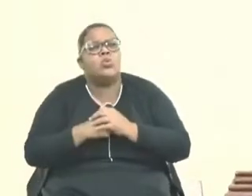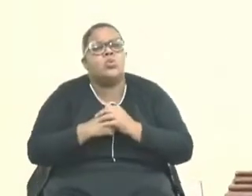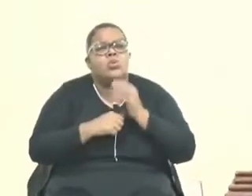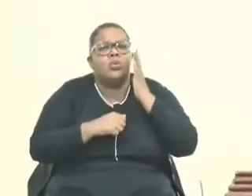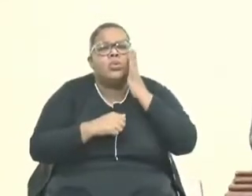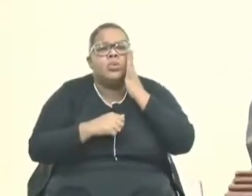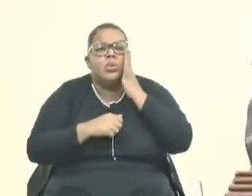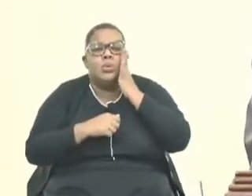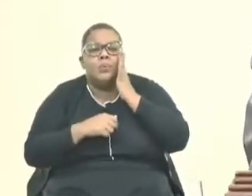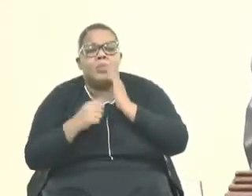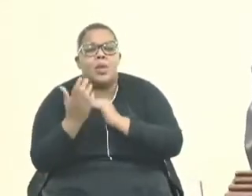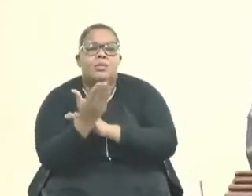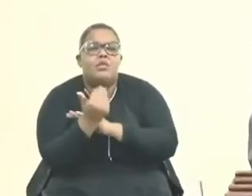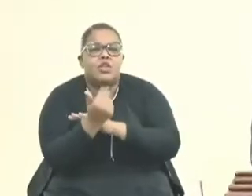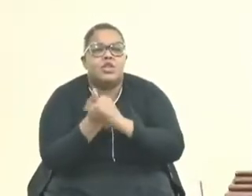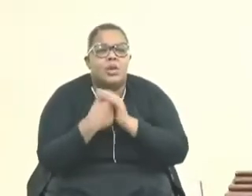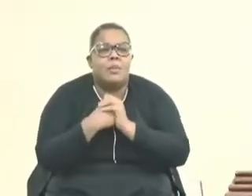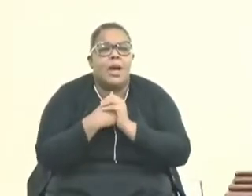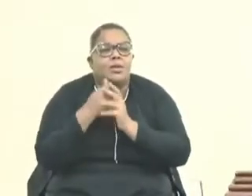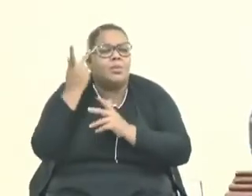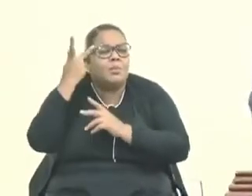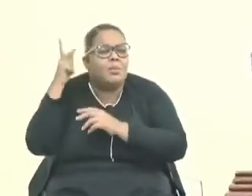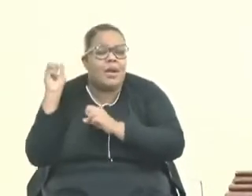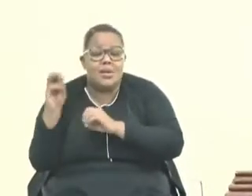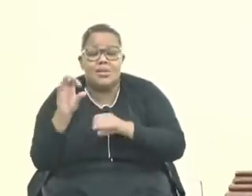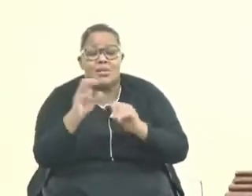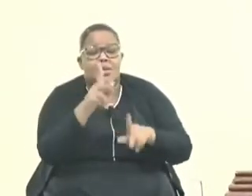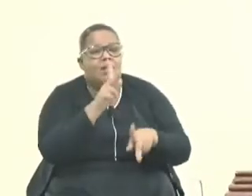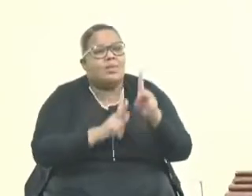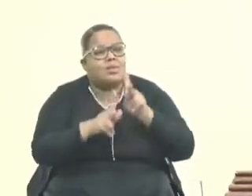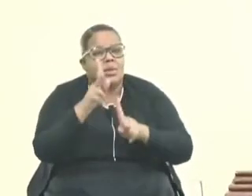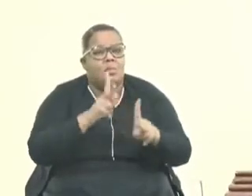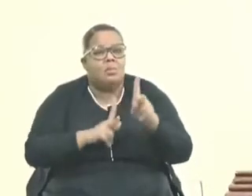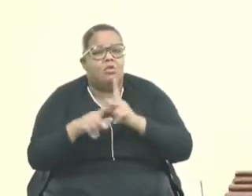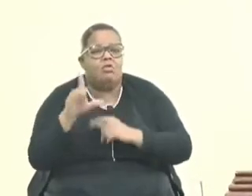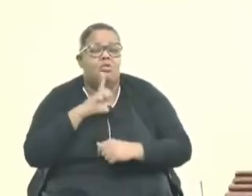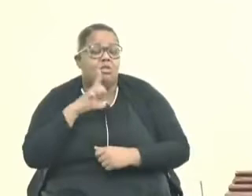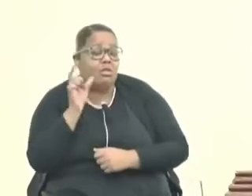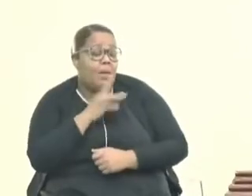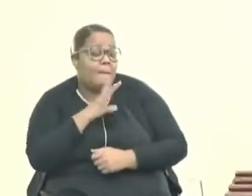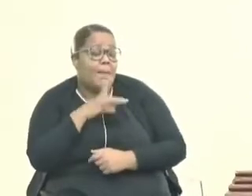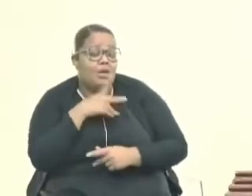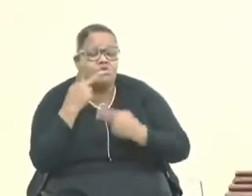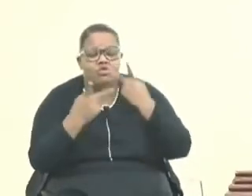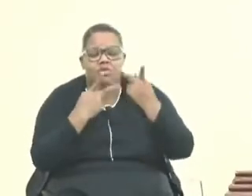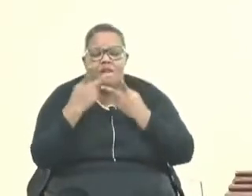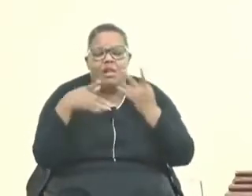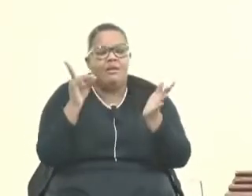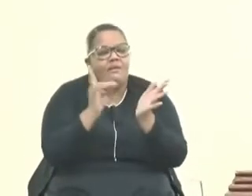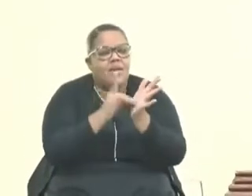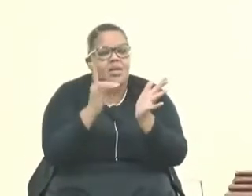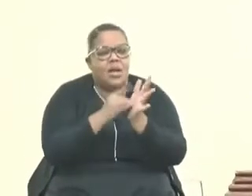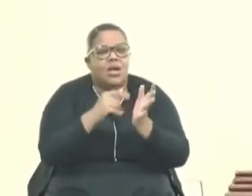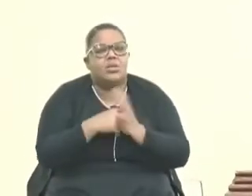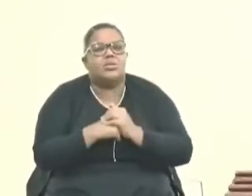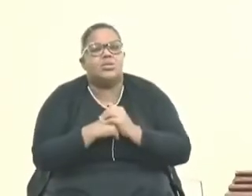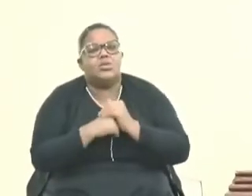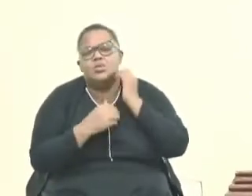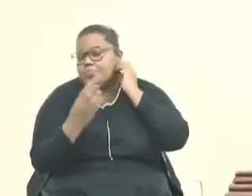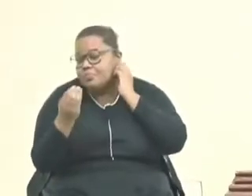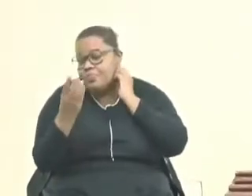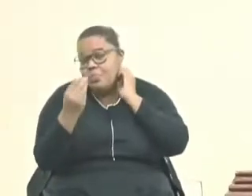Deus para pregar a palavra para ensinar o seu povo de terem medo de falar a verdade e muitas